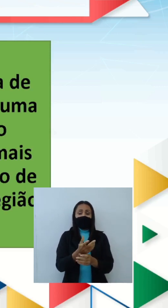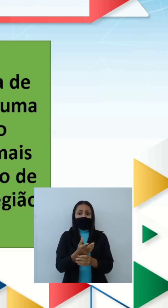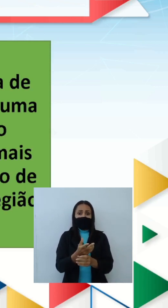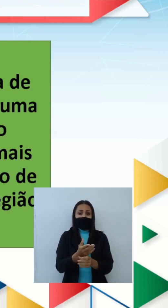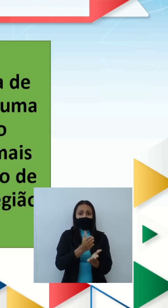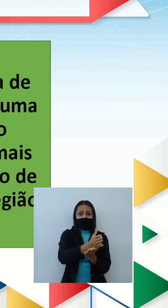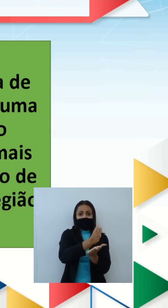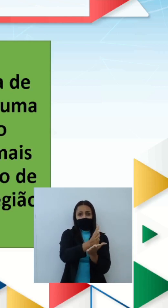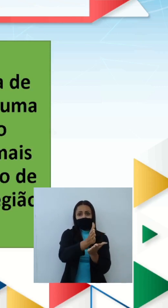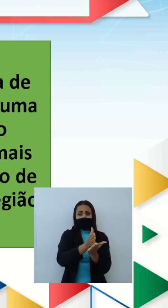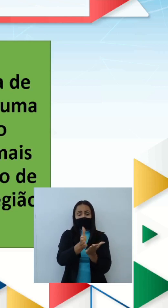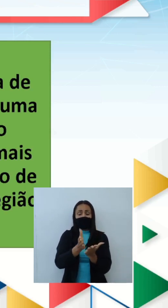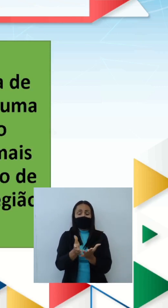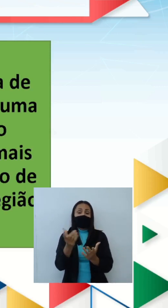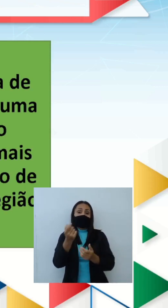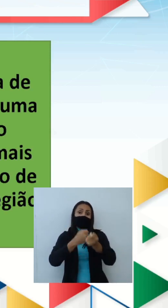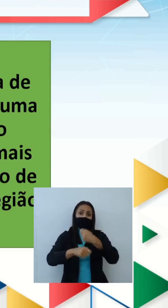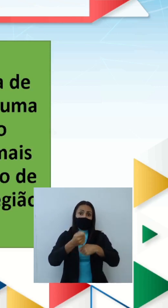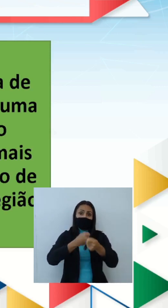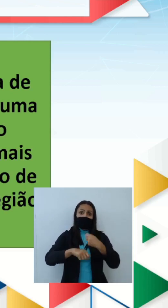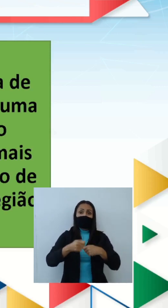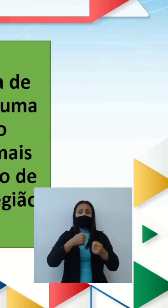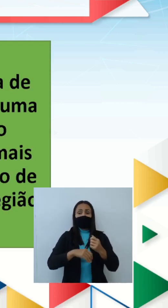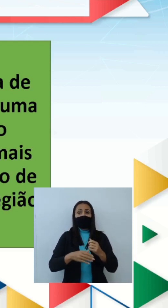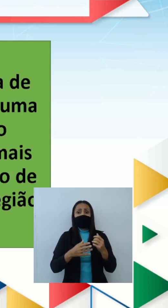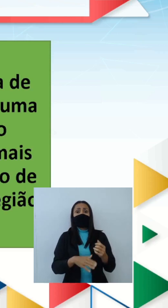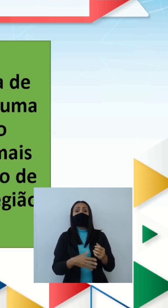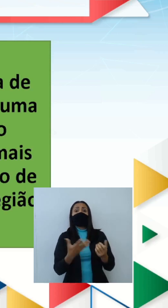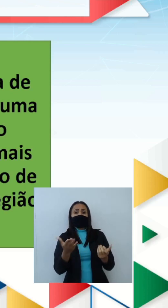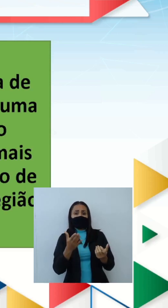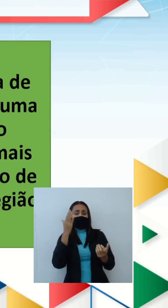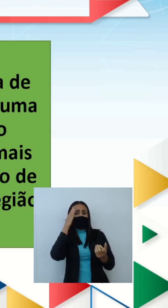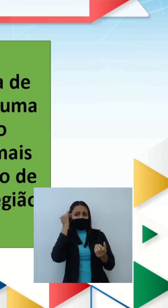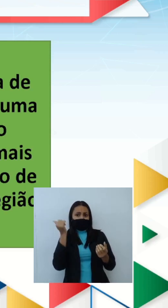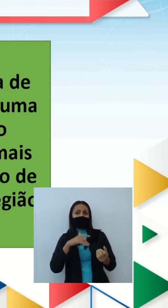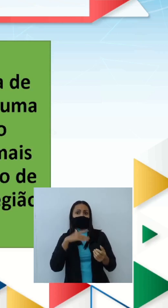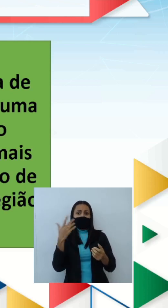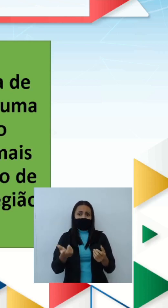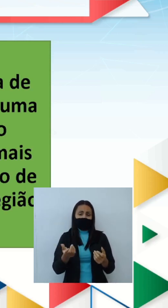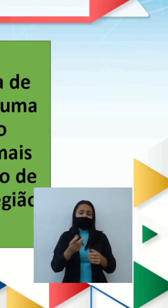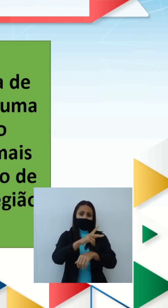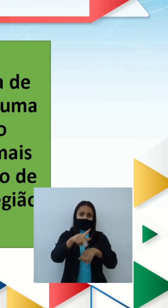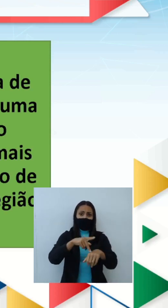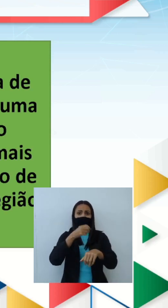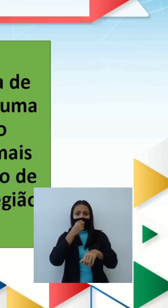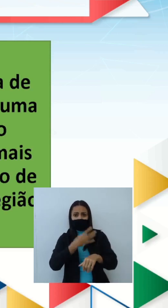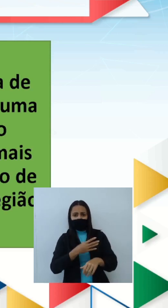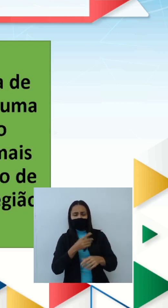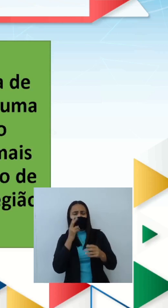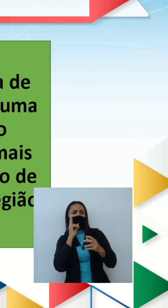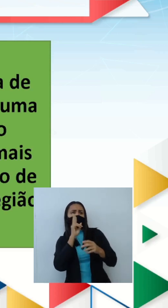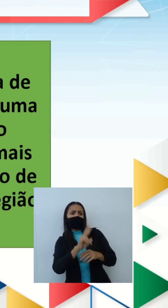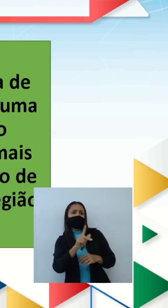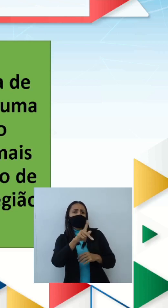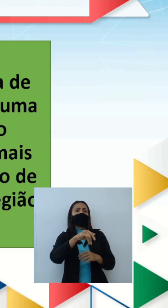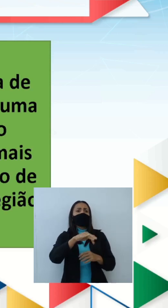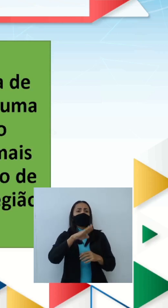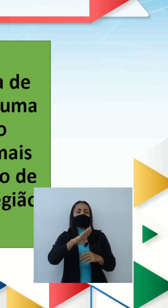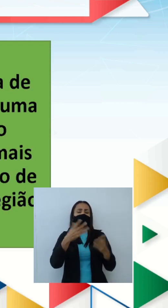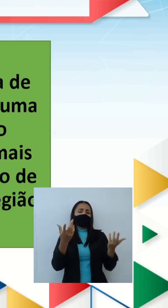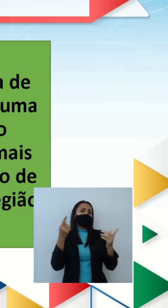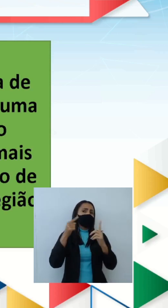na macroeconomia, como eu falei antes. Se quer saber se o país está indo bem, vai olhar o BIP dele. Por quê? Porque o objetivo